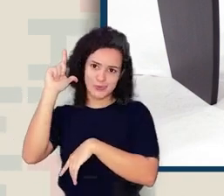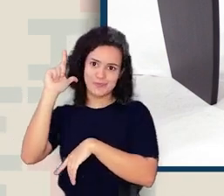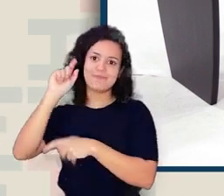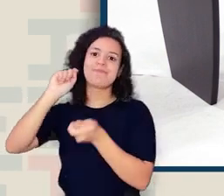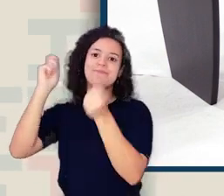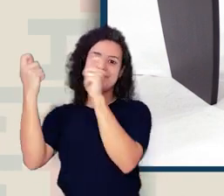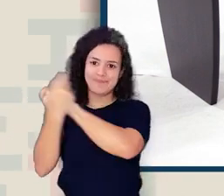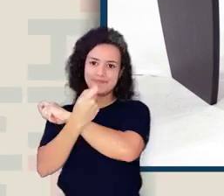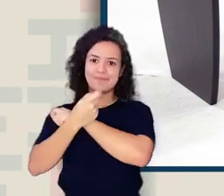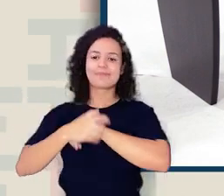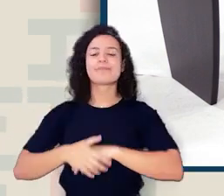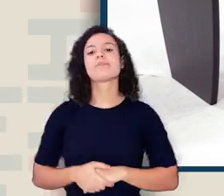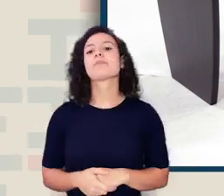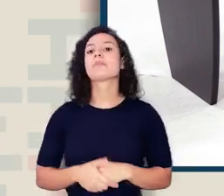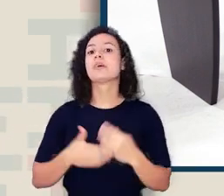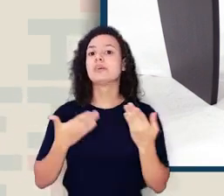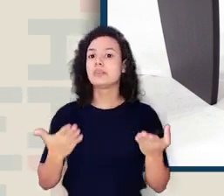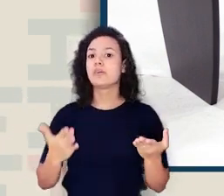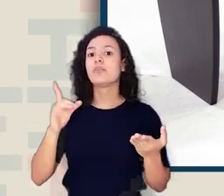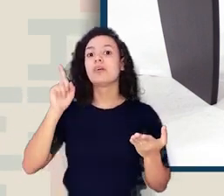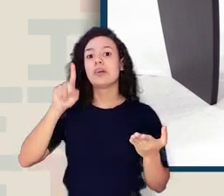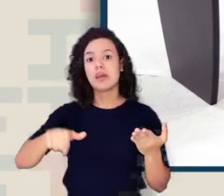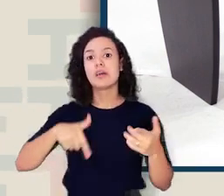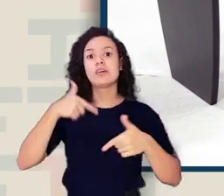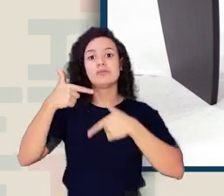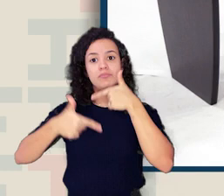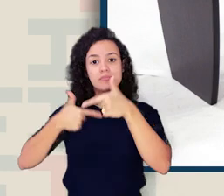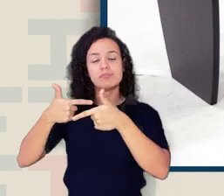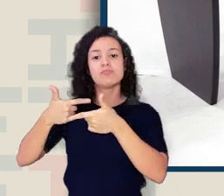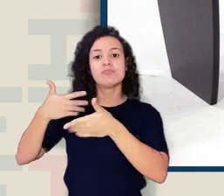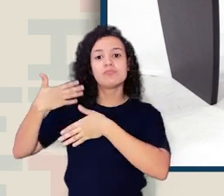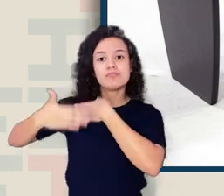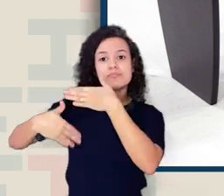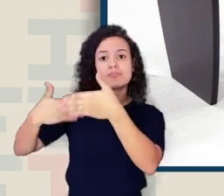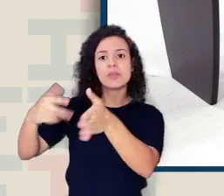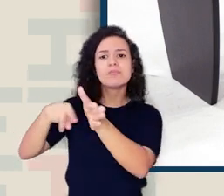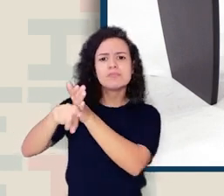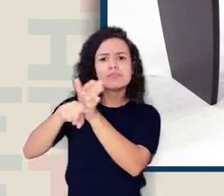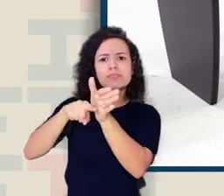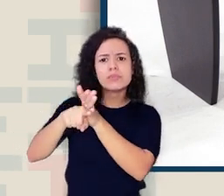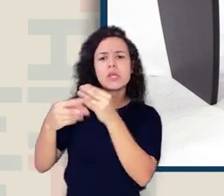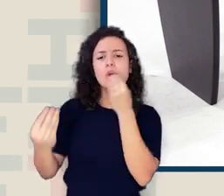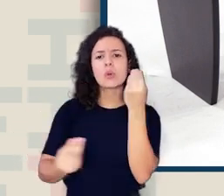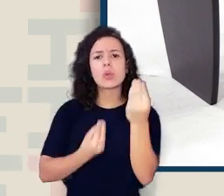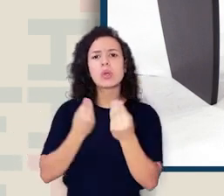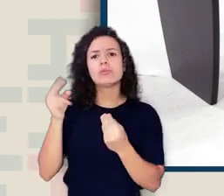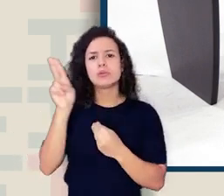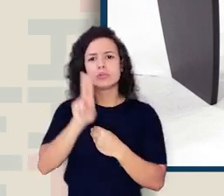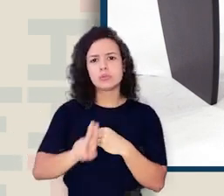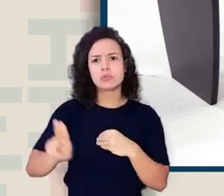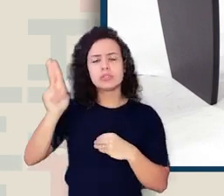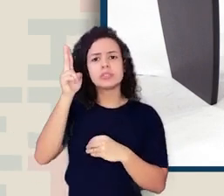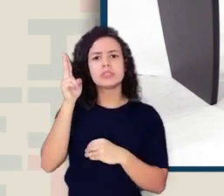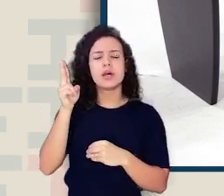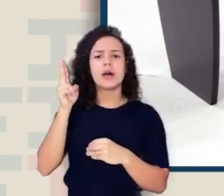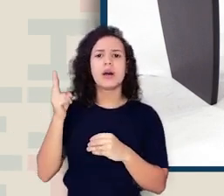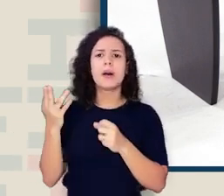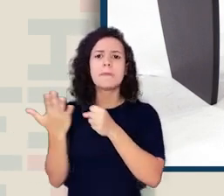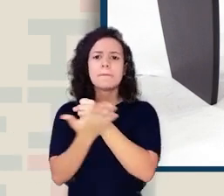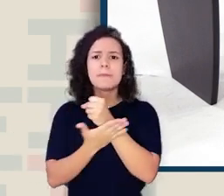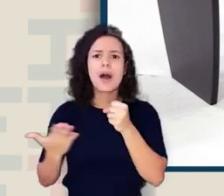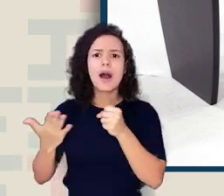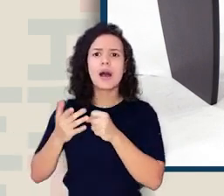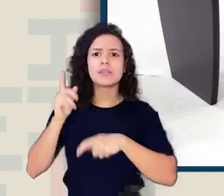ele também vai passar por uma adaptação. Eis então o nosso trabalho, que também nós vamos explorar, sobre como podemos trabalhar